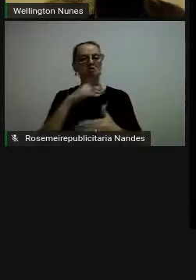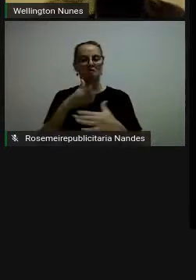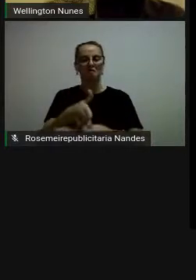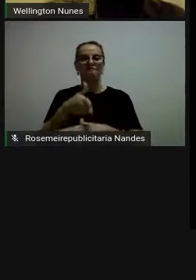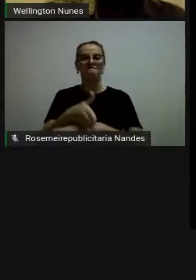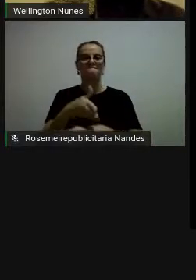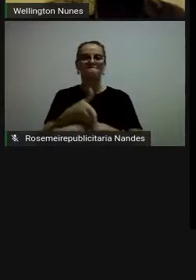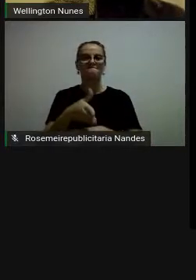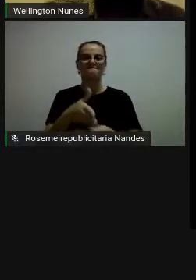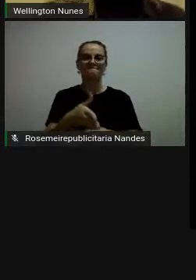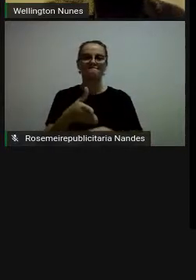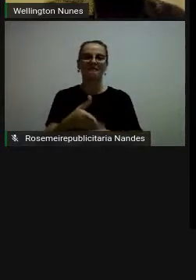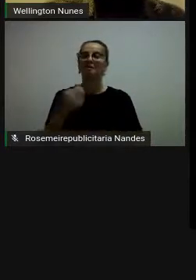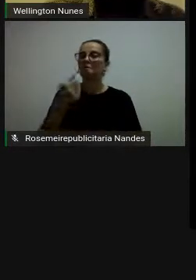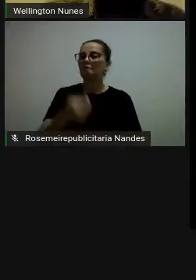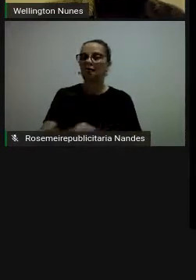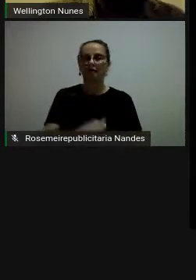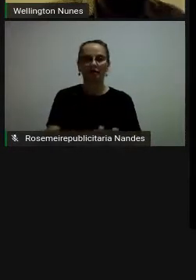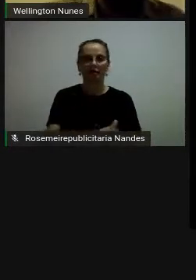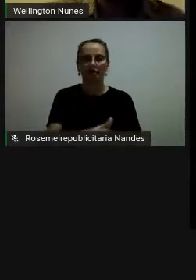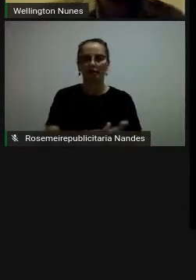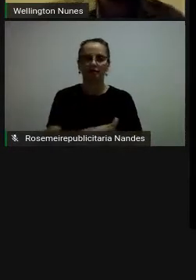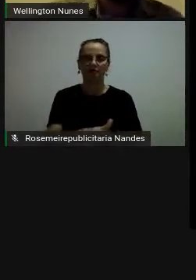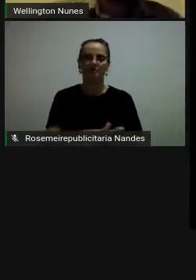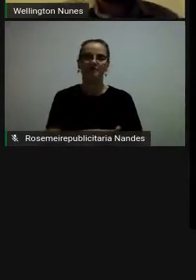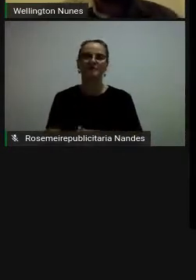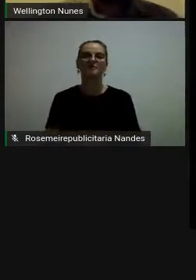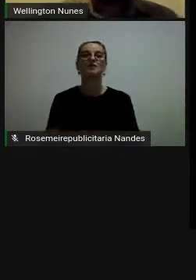da preservação dos rios, dos mananciais.